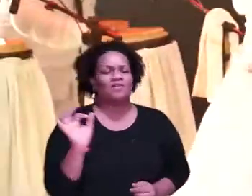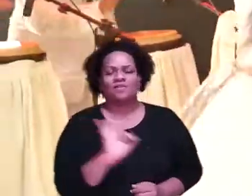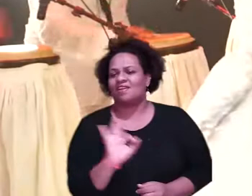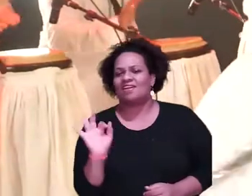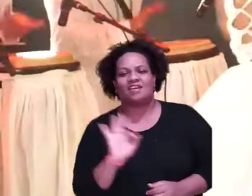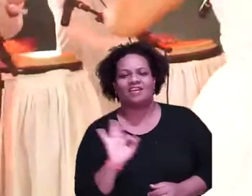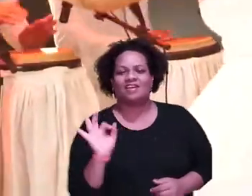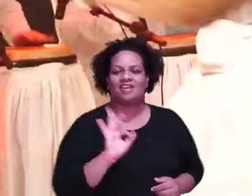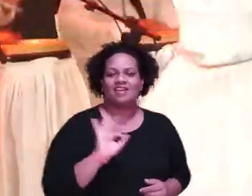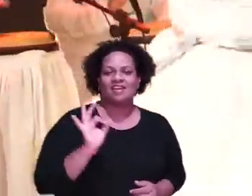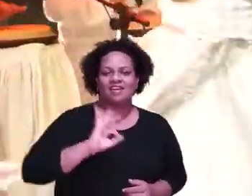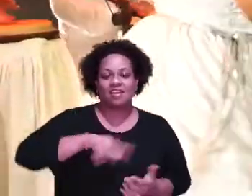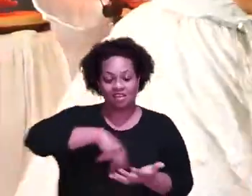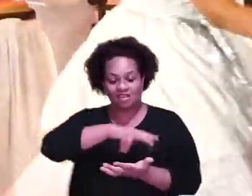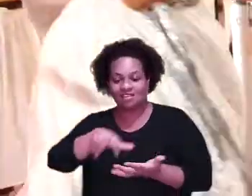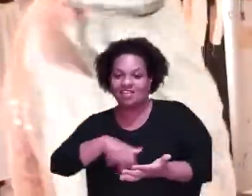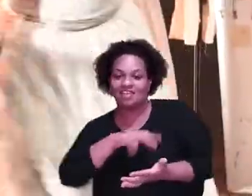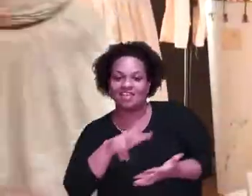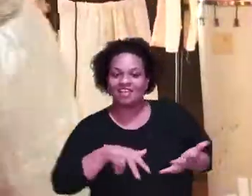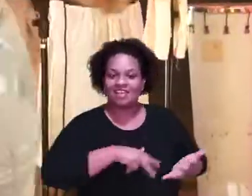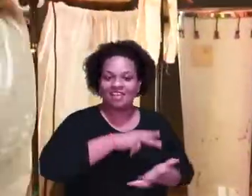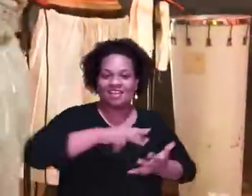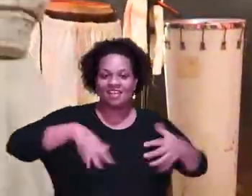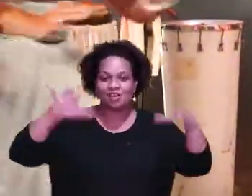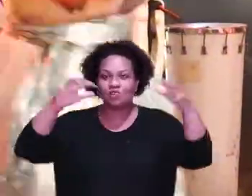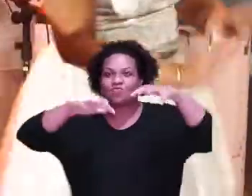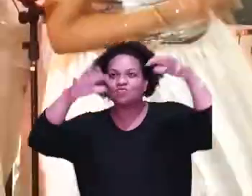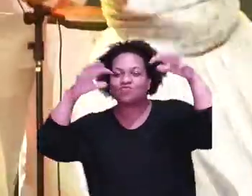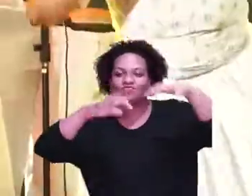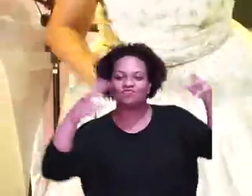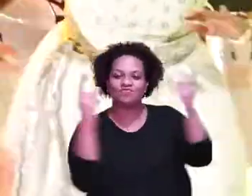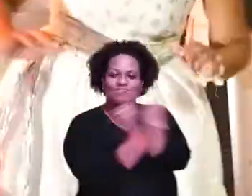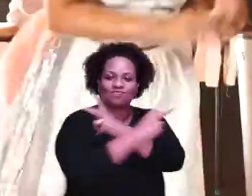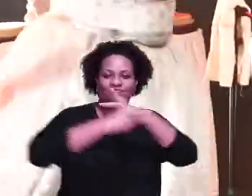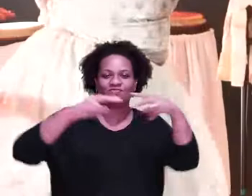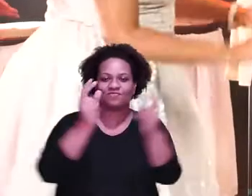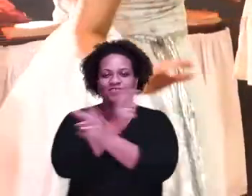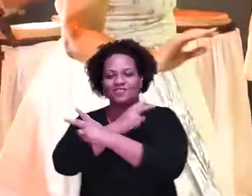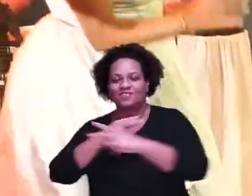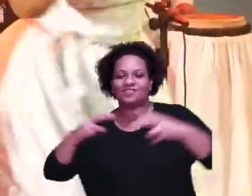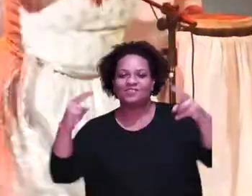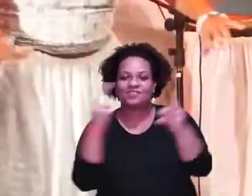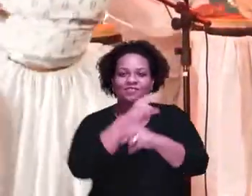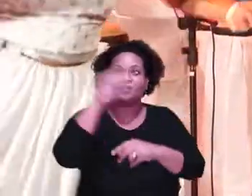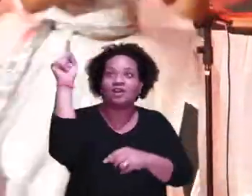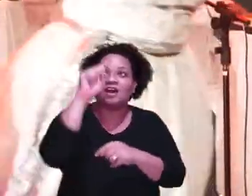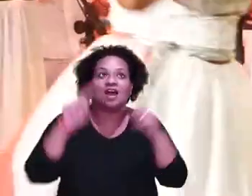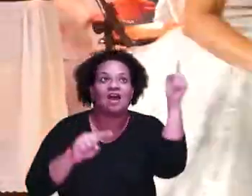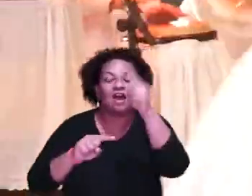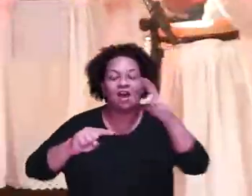a filha da morte não morre' Feiticeiro e que balé tenta interpretar